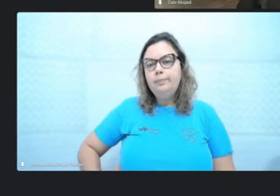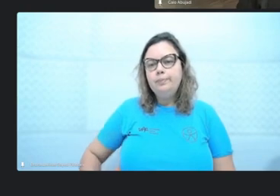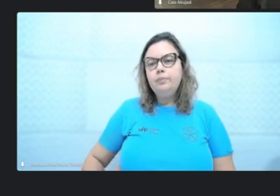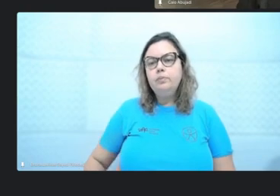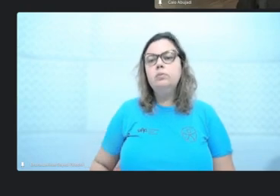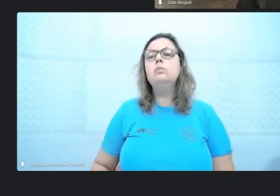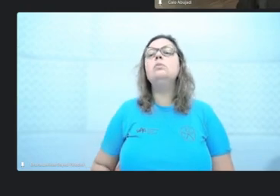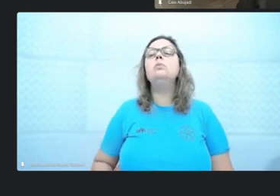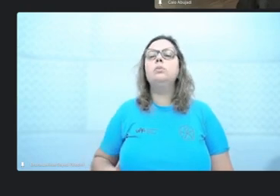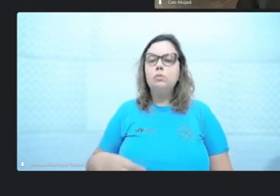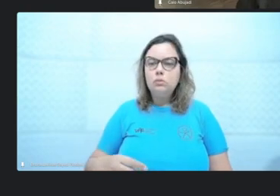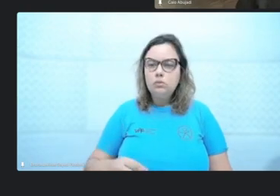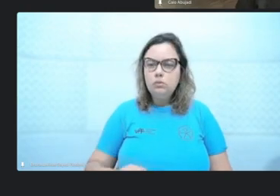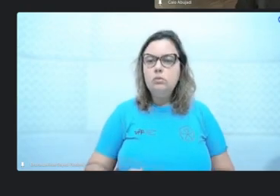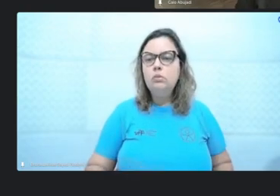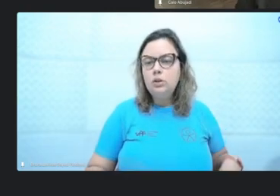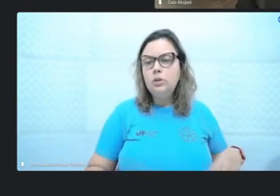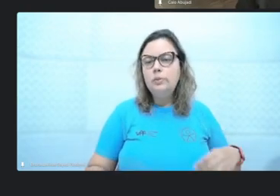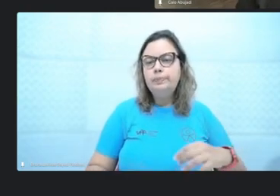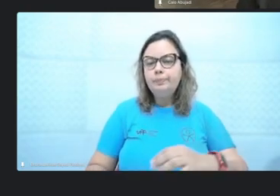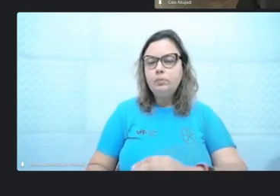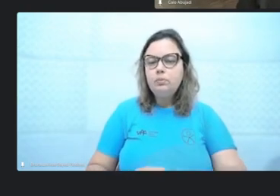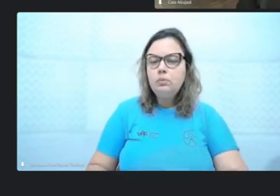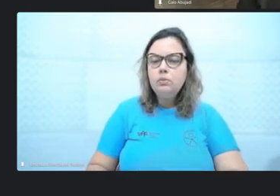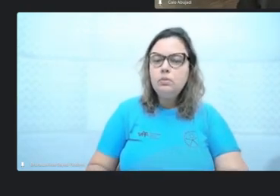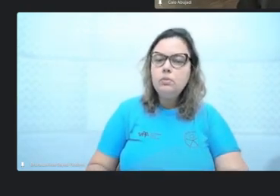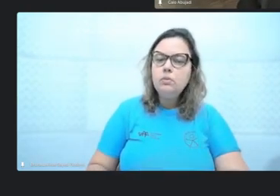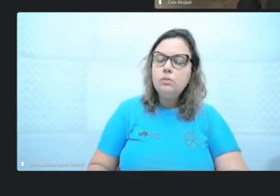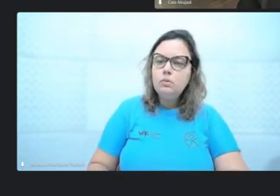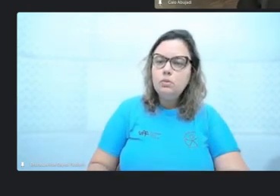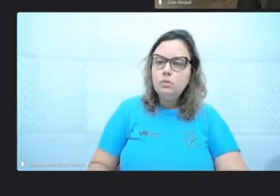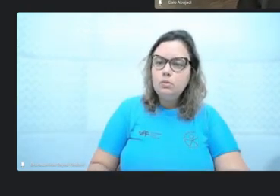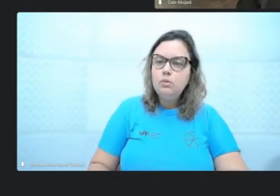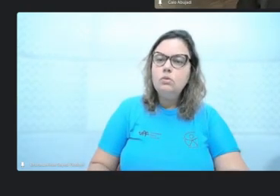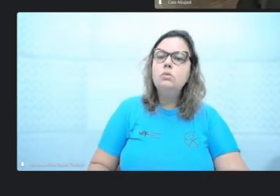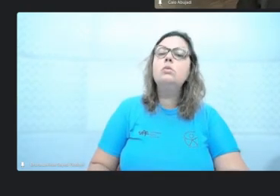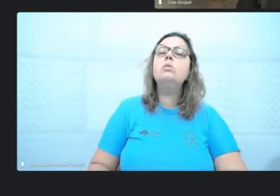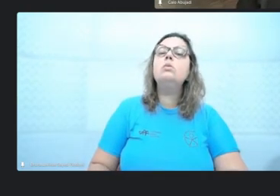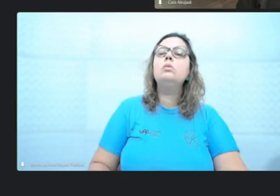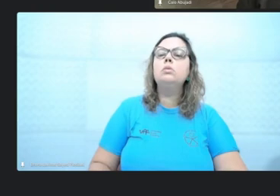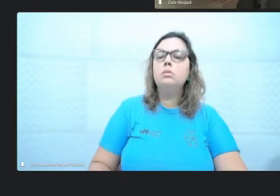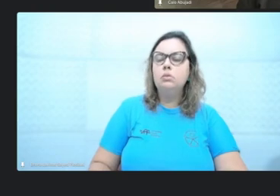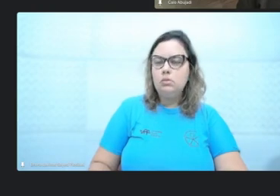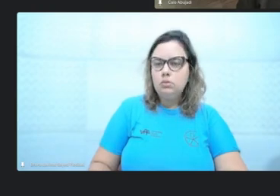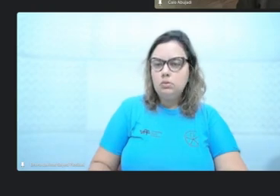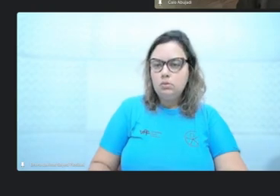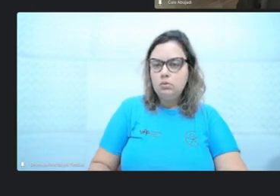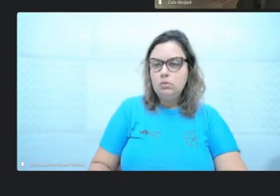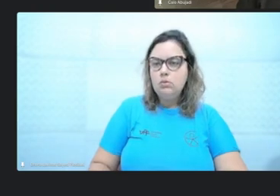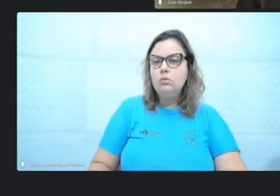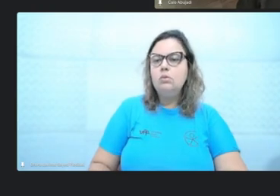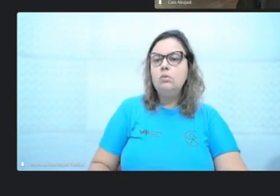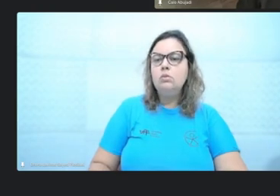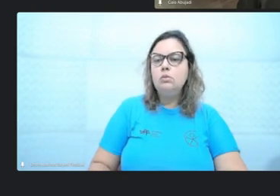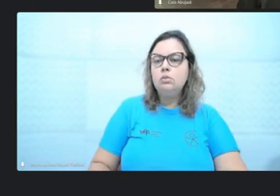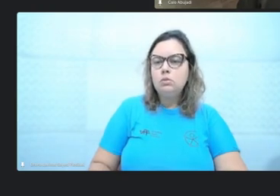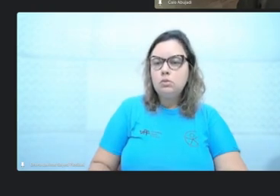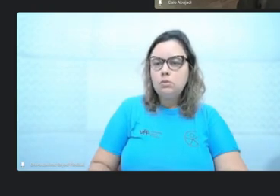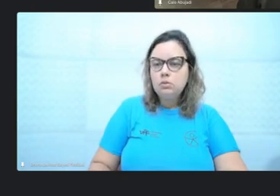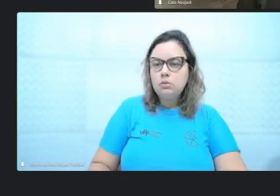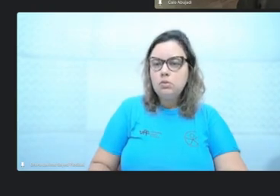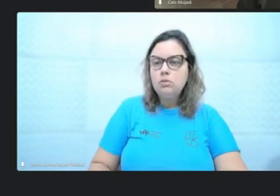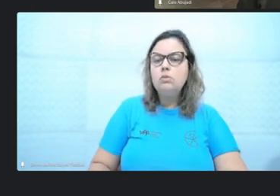no sistema nervoso central. Entendi. Mas a gente tem um impacto visível agora muito importante que a gente está estudando muito no